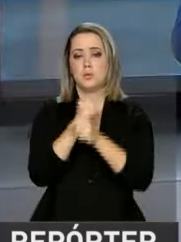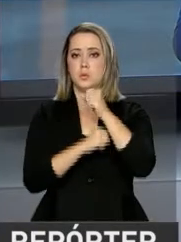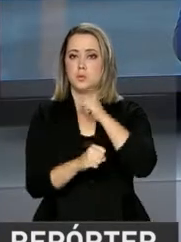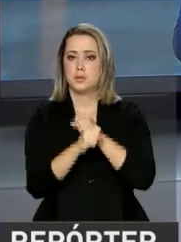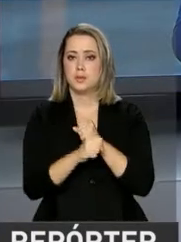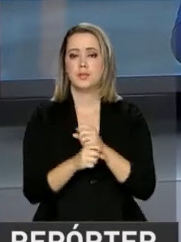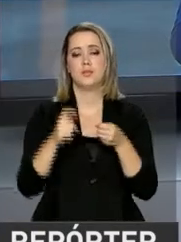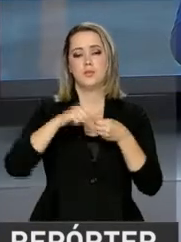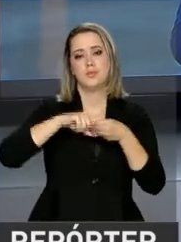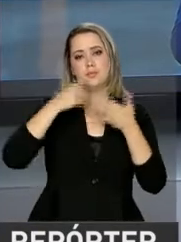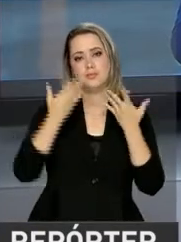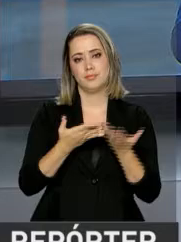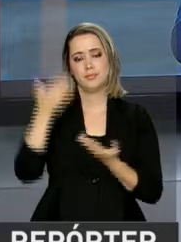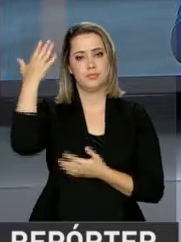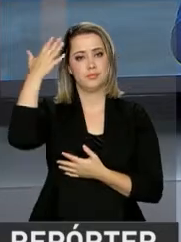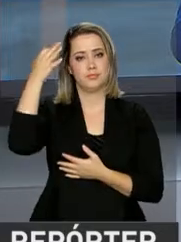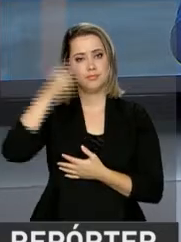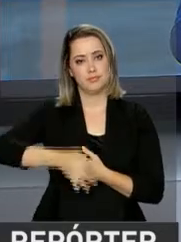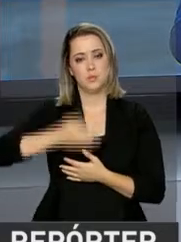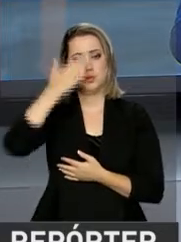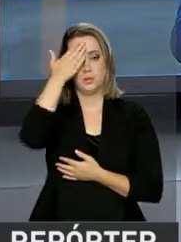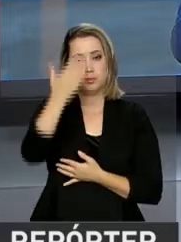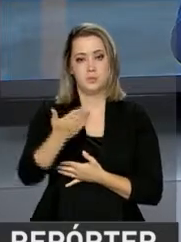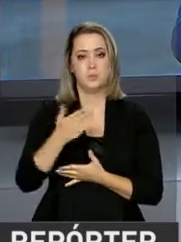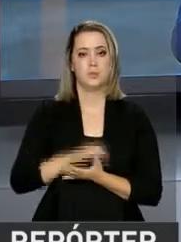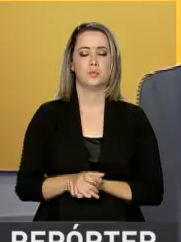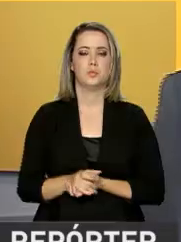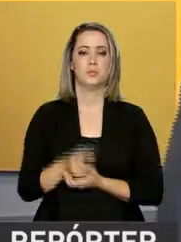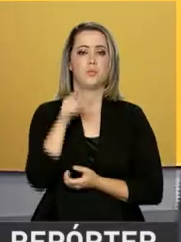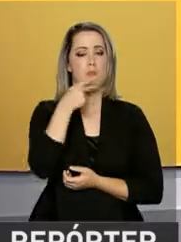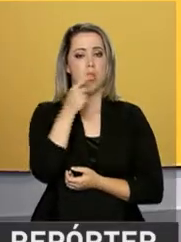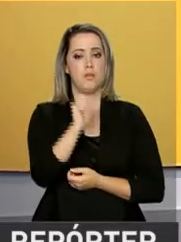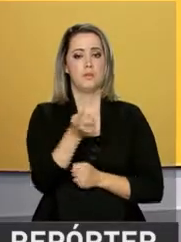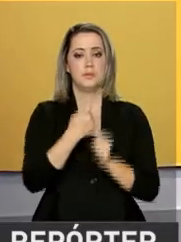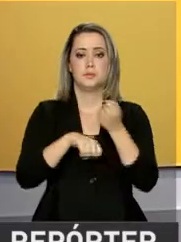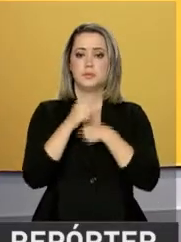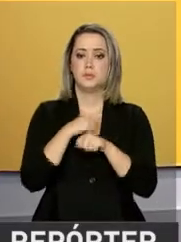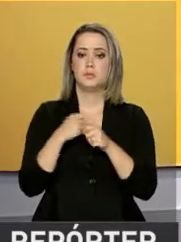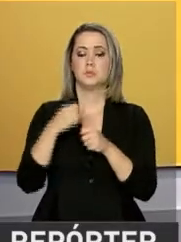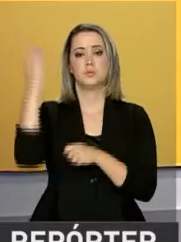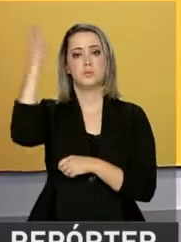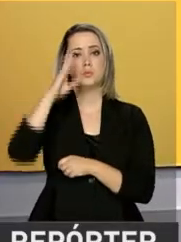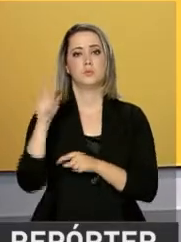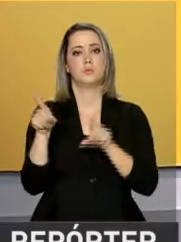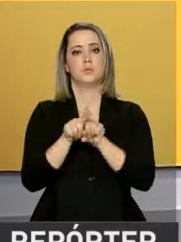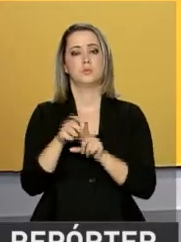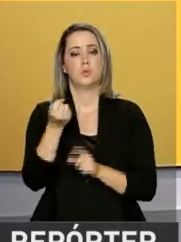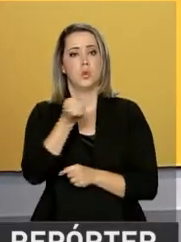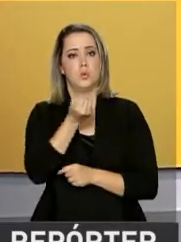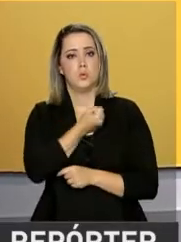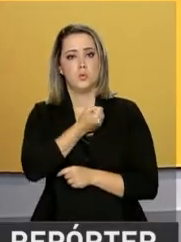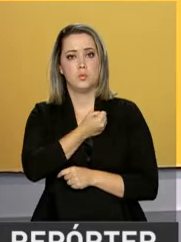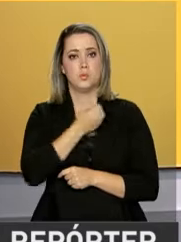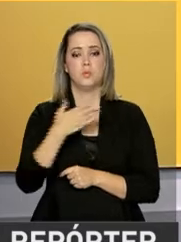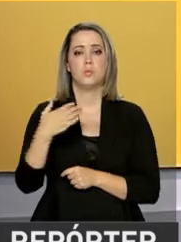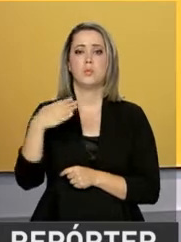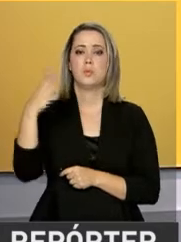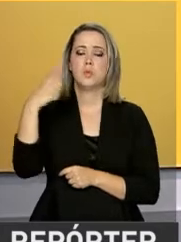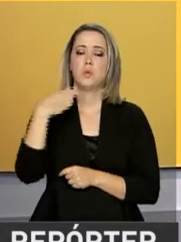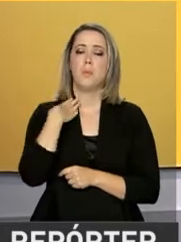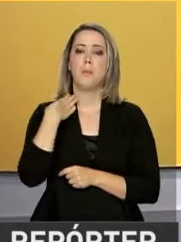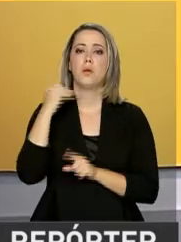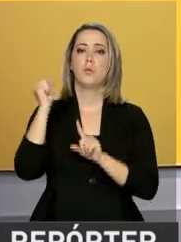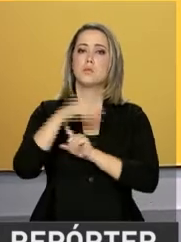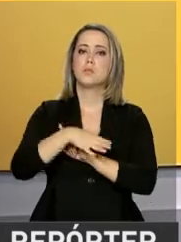estúdio leandro falkini obrigado pelas suas informações ainda falando sobre a economia do brasil dados divulgados hoje pelo banco central